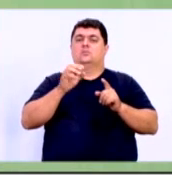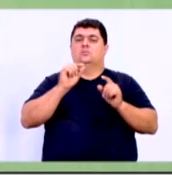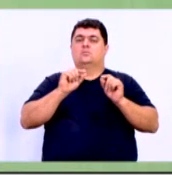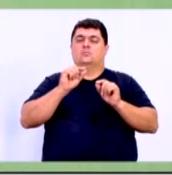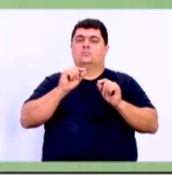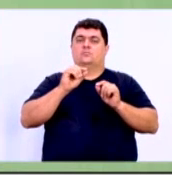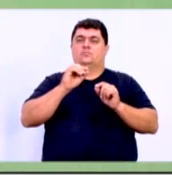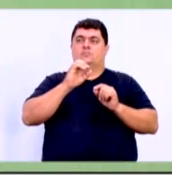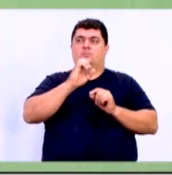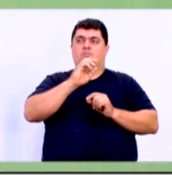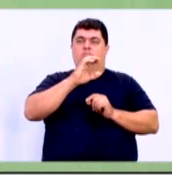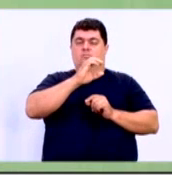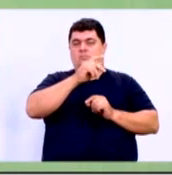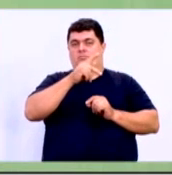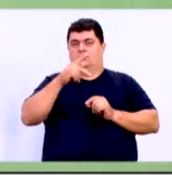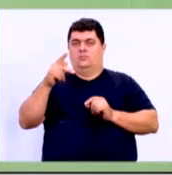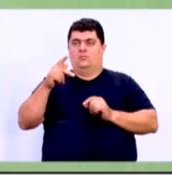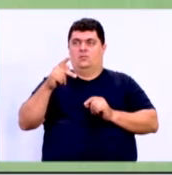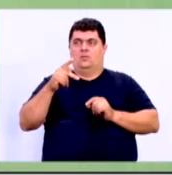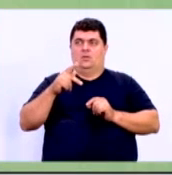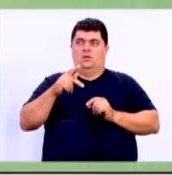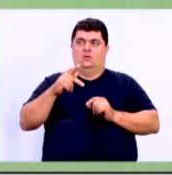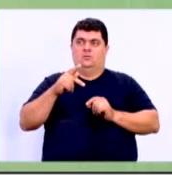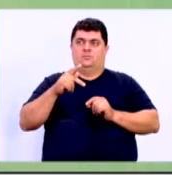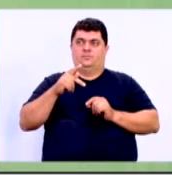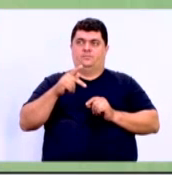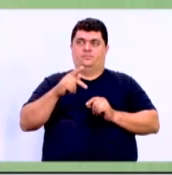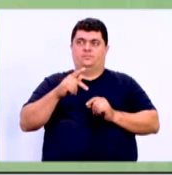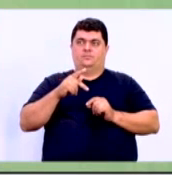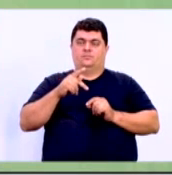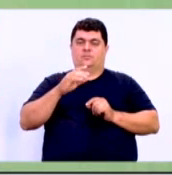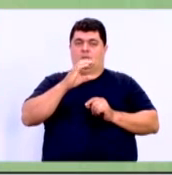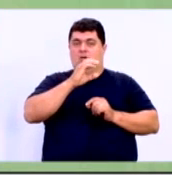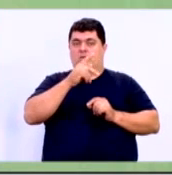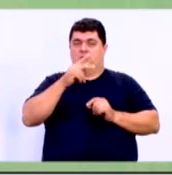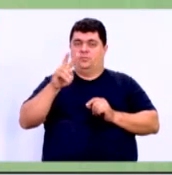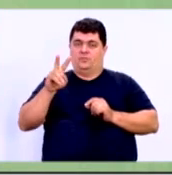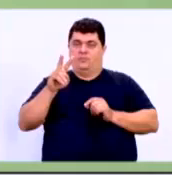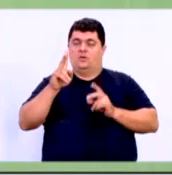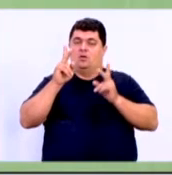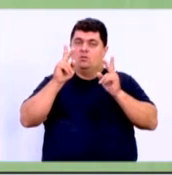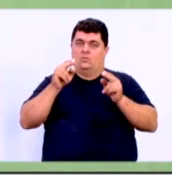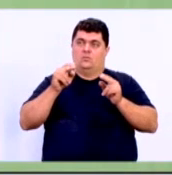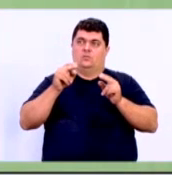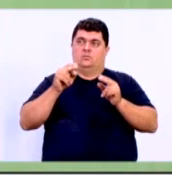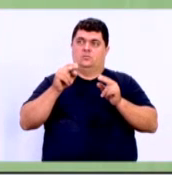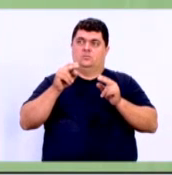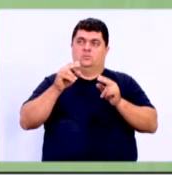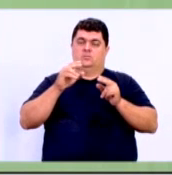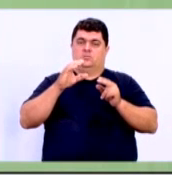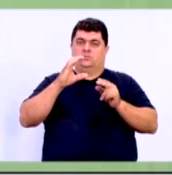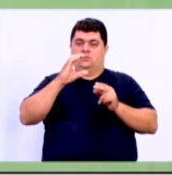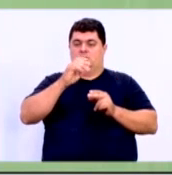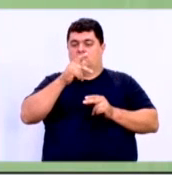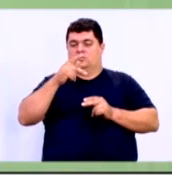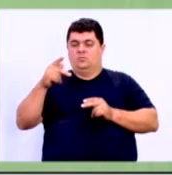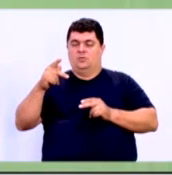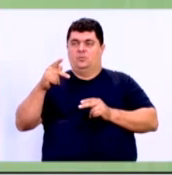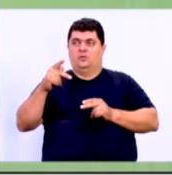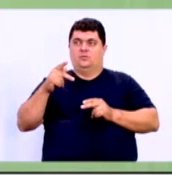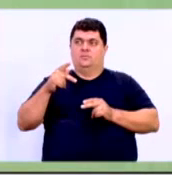O CP, custo do produto vendido, é igual ao quê? Ao CPP.